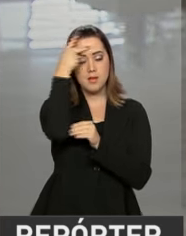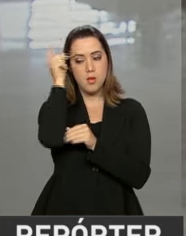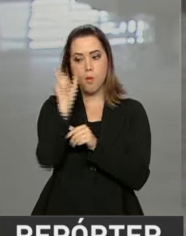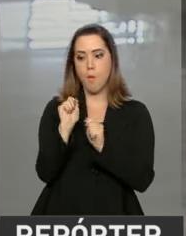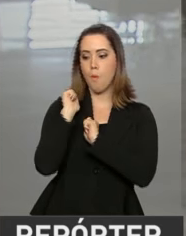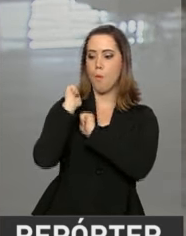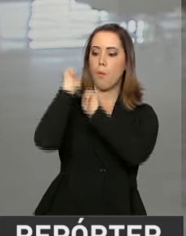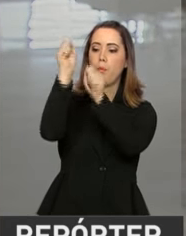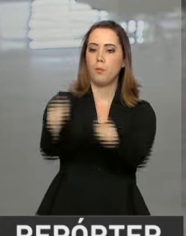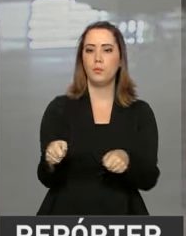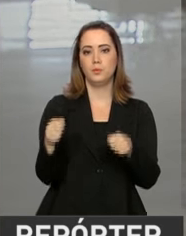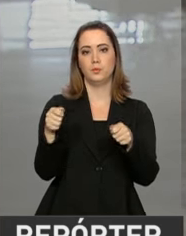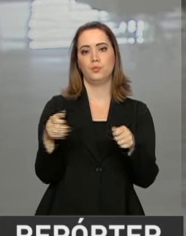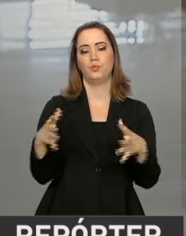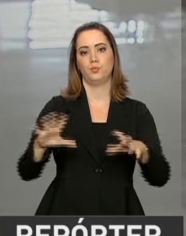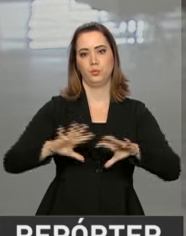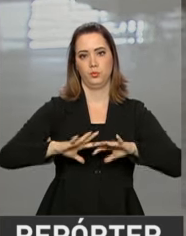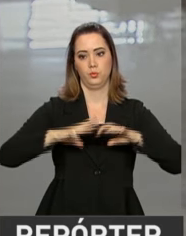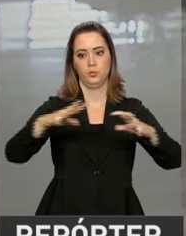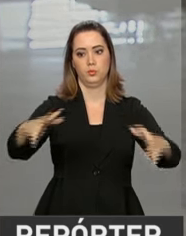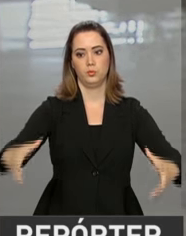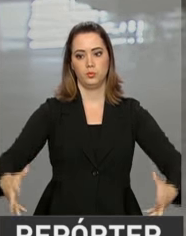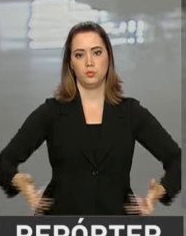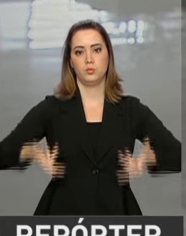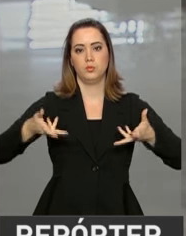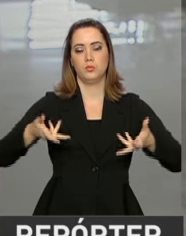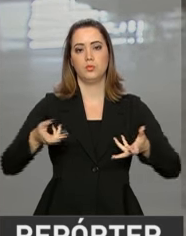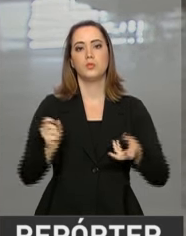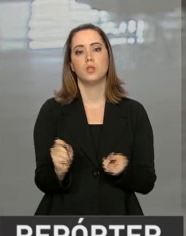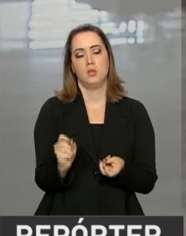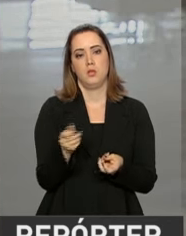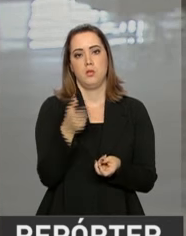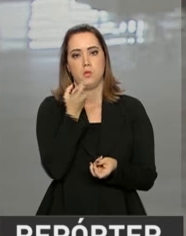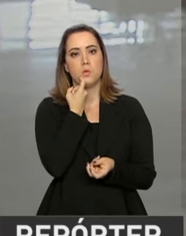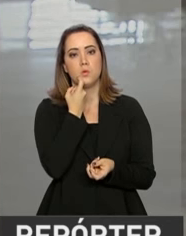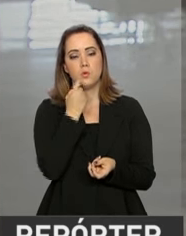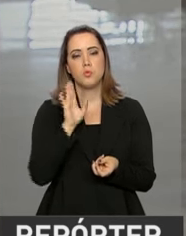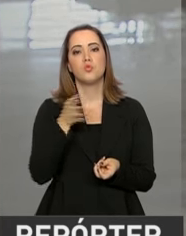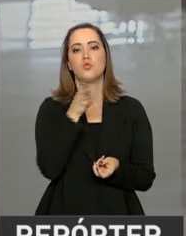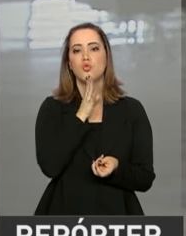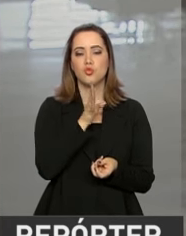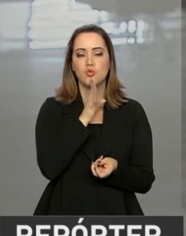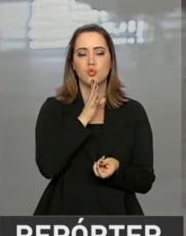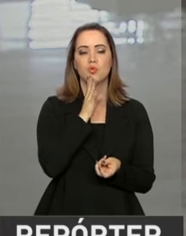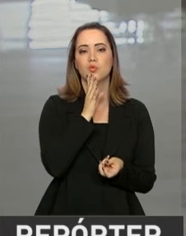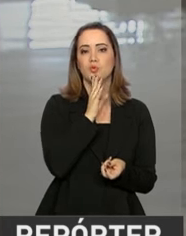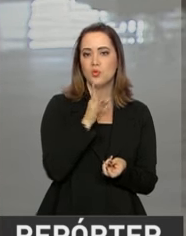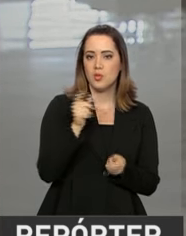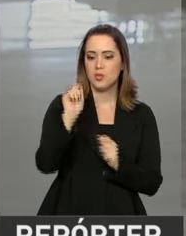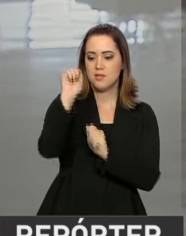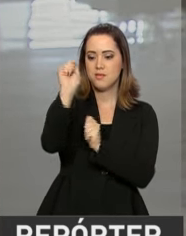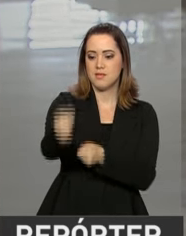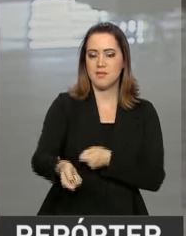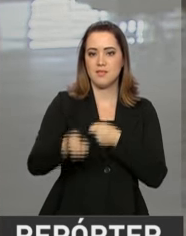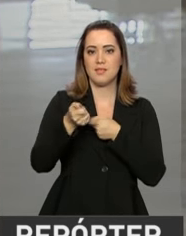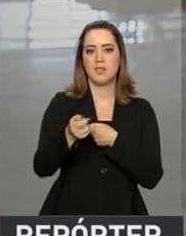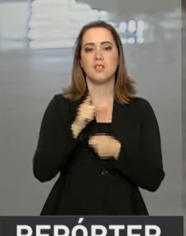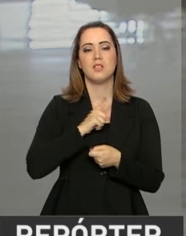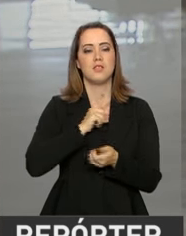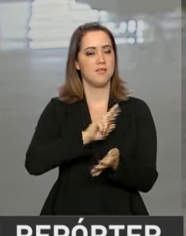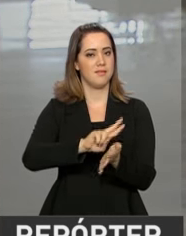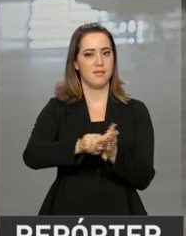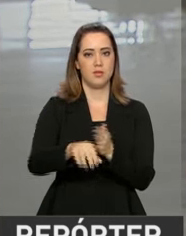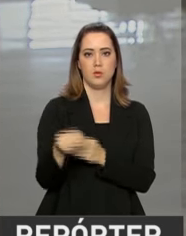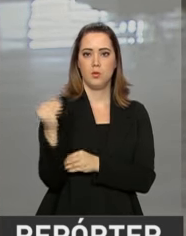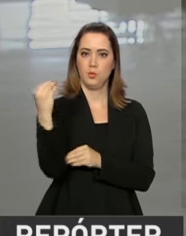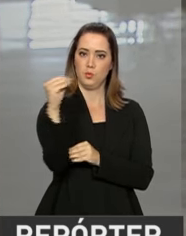joguem a tarrafa. Muitos desses botos já ficaram conhecidos pelos pescadores e alguns deles até ganharam apelidos. O mais famoso foi